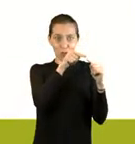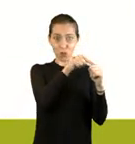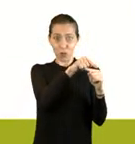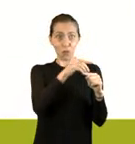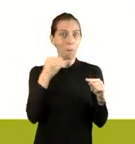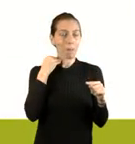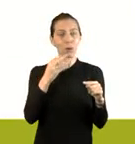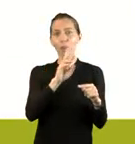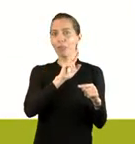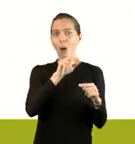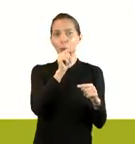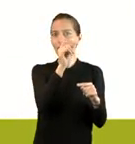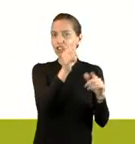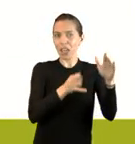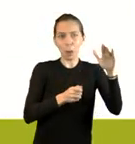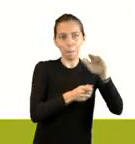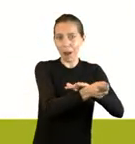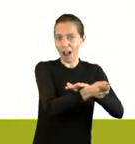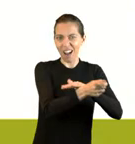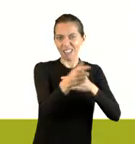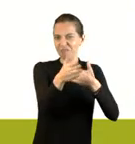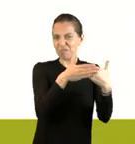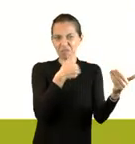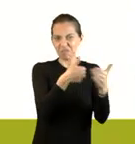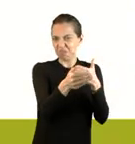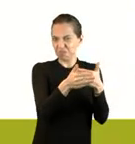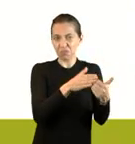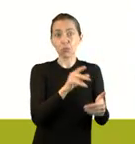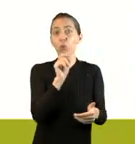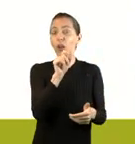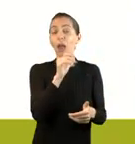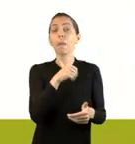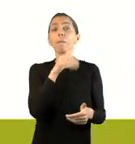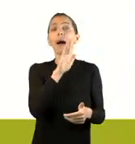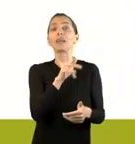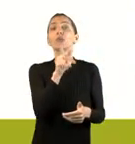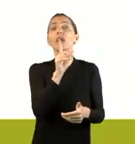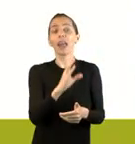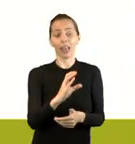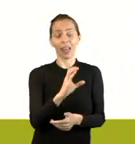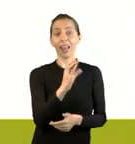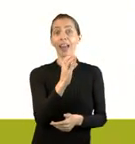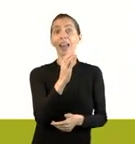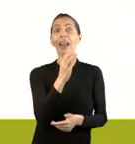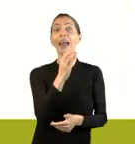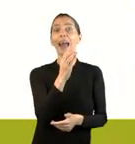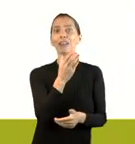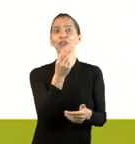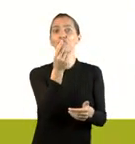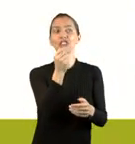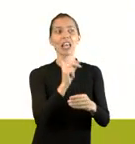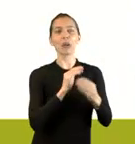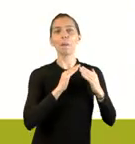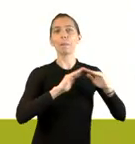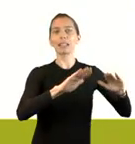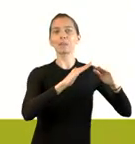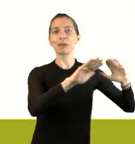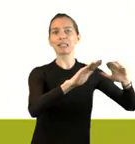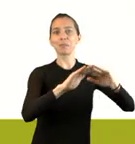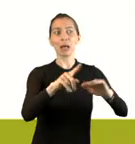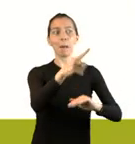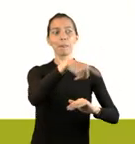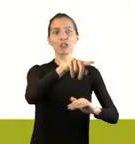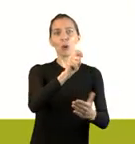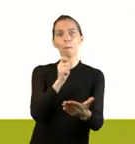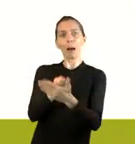O banco, ele não liga para investimento. Ele liga para crédito, ele gosta de emprestar dinheiro. Né? Então,